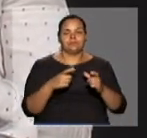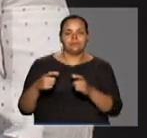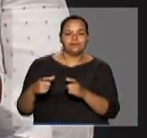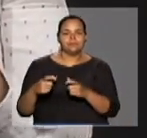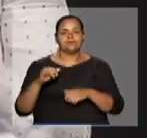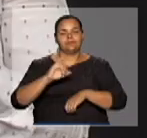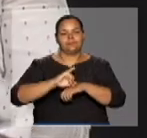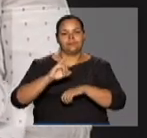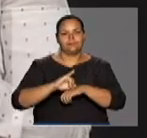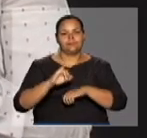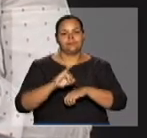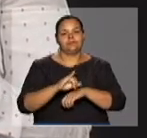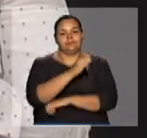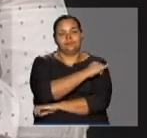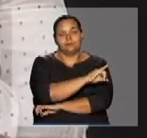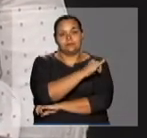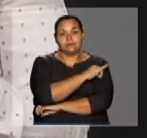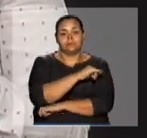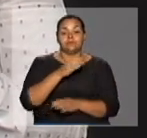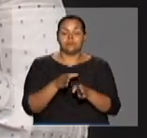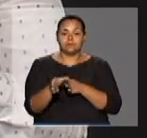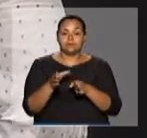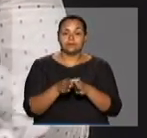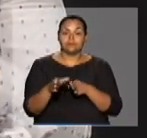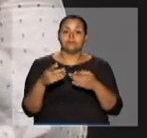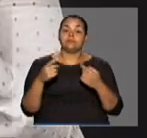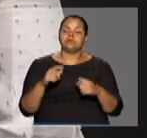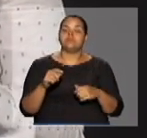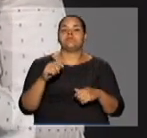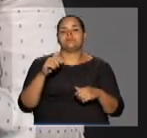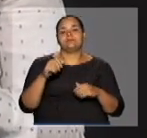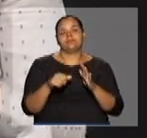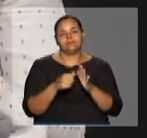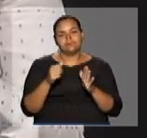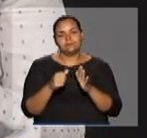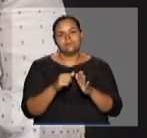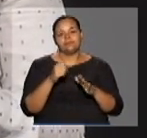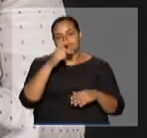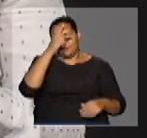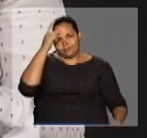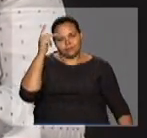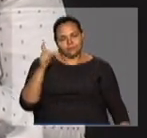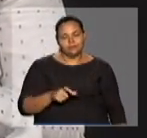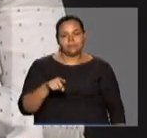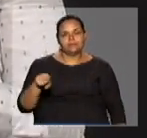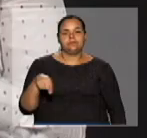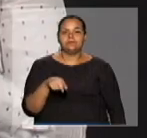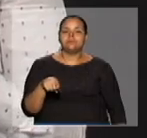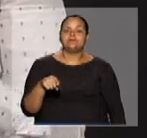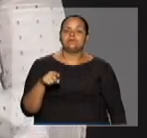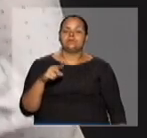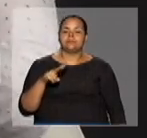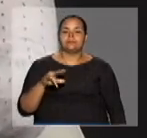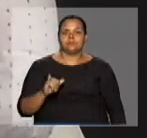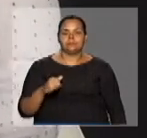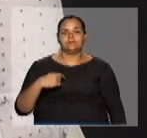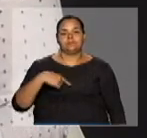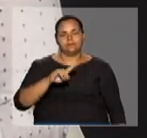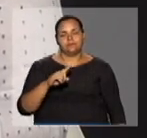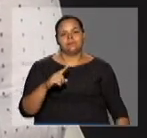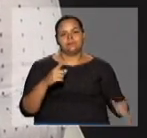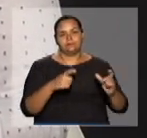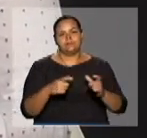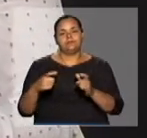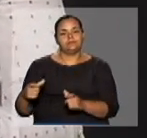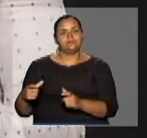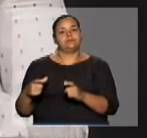Grande Rio, a orientação que tem sido dada é de que preferencialmente sejam vacinados aqueles que vão para